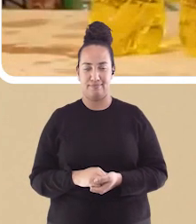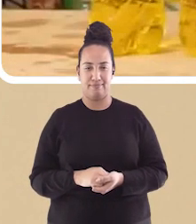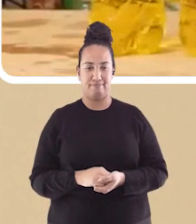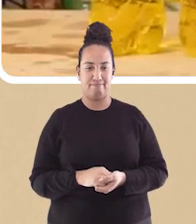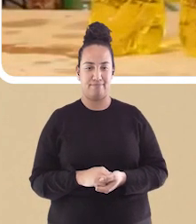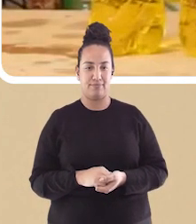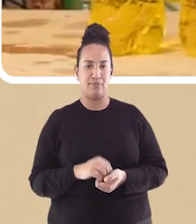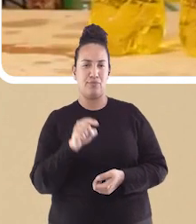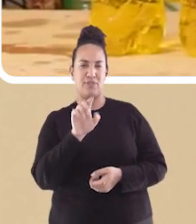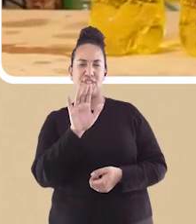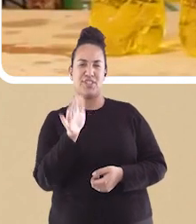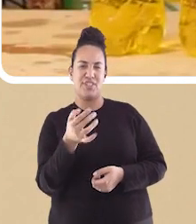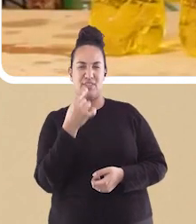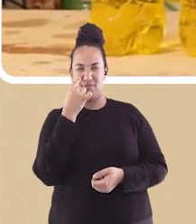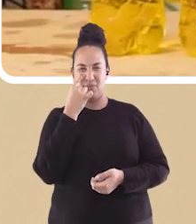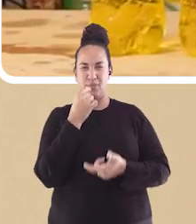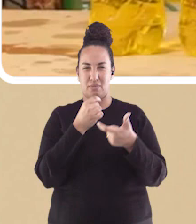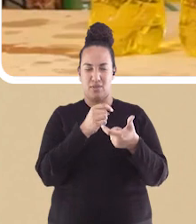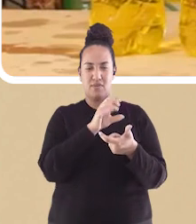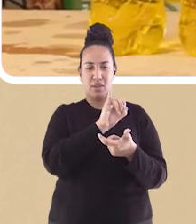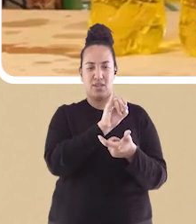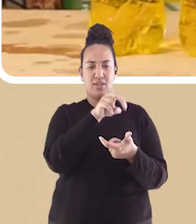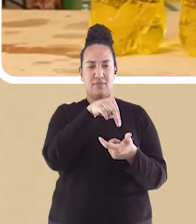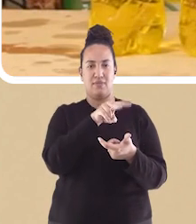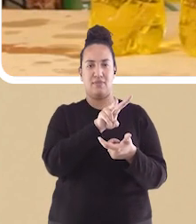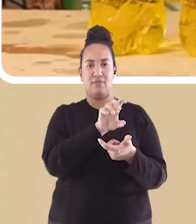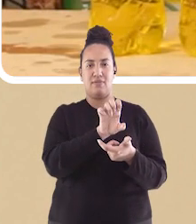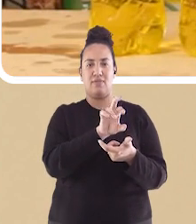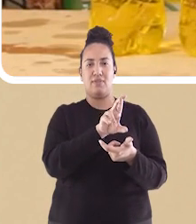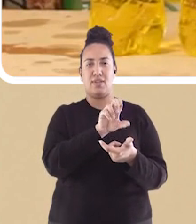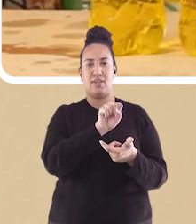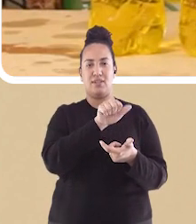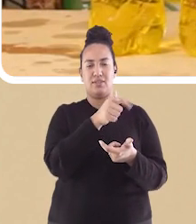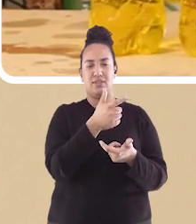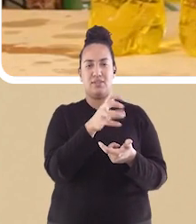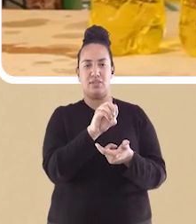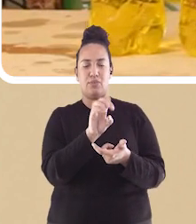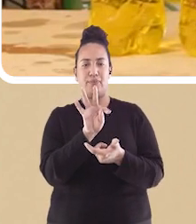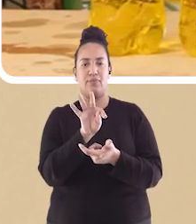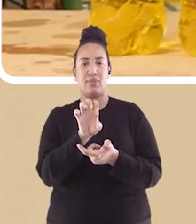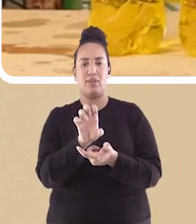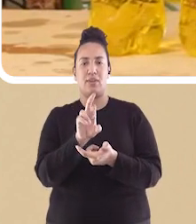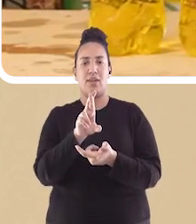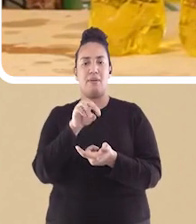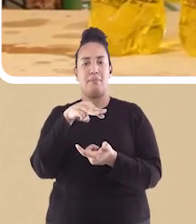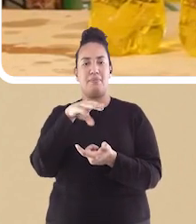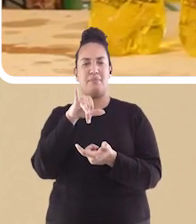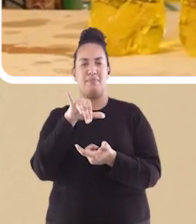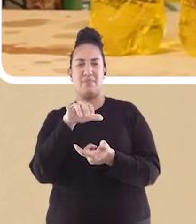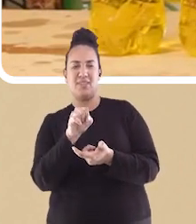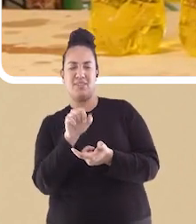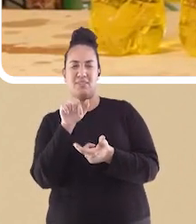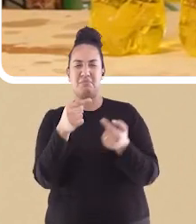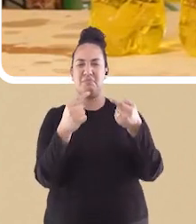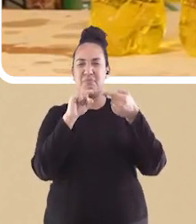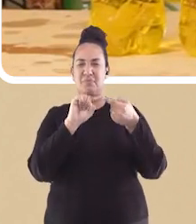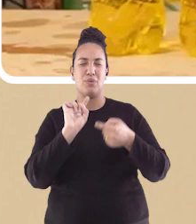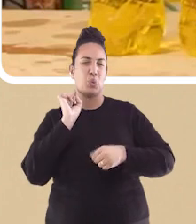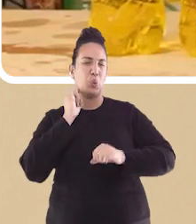Você já deve ter ouvido falar numa tal de inversão térmica, um fenômeno meteorológico que tem a ver com poluição do ar, uma coisa